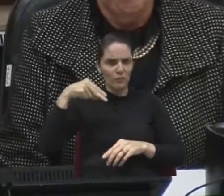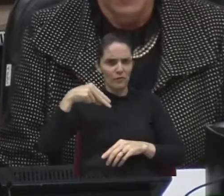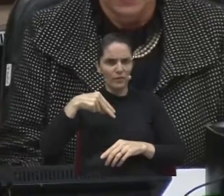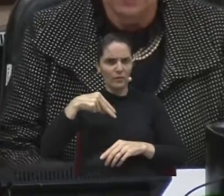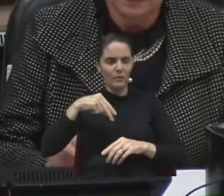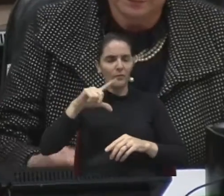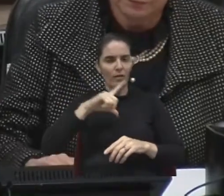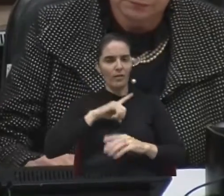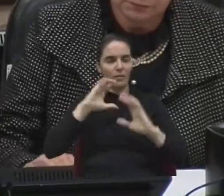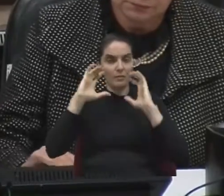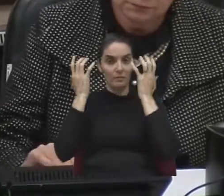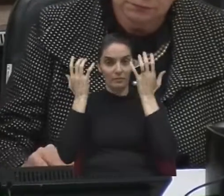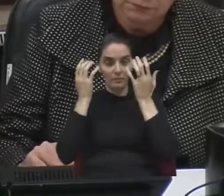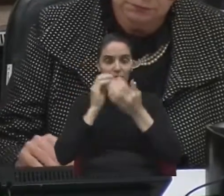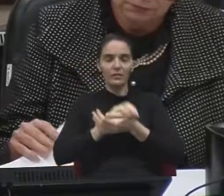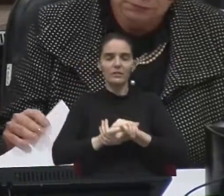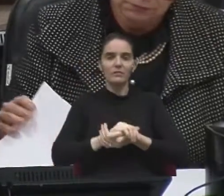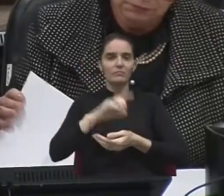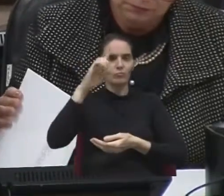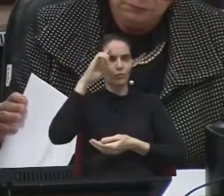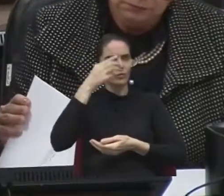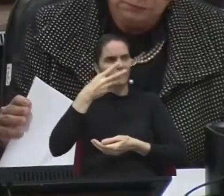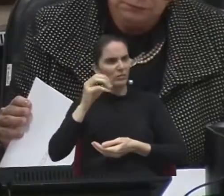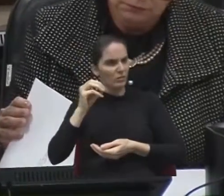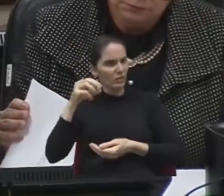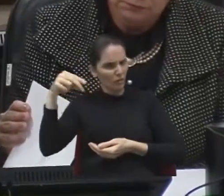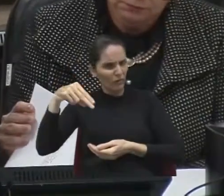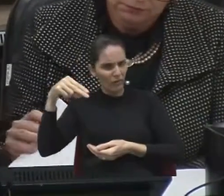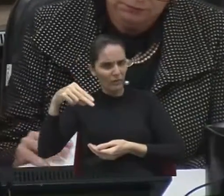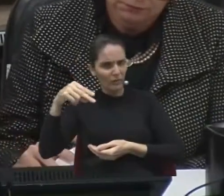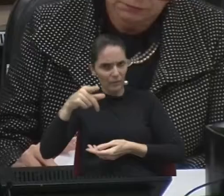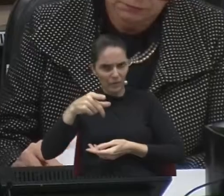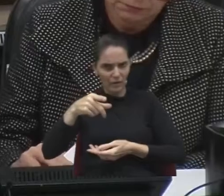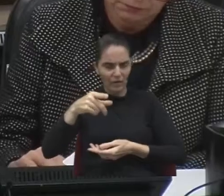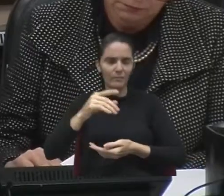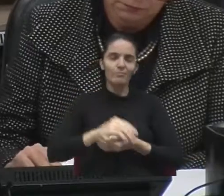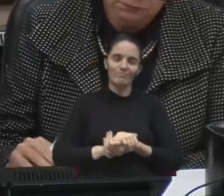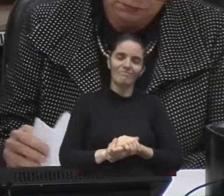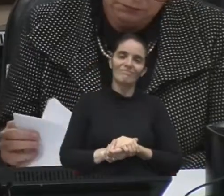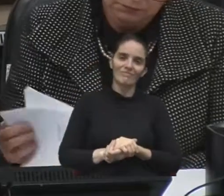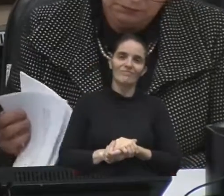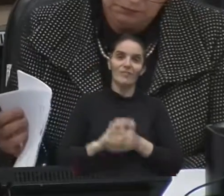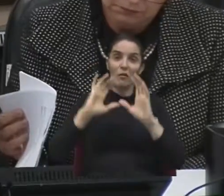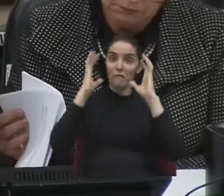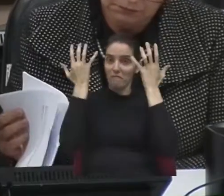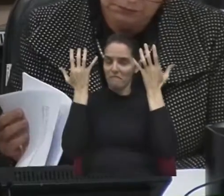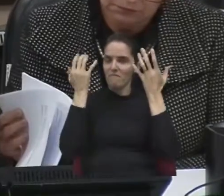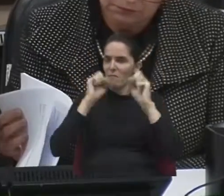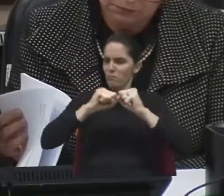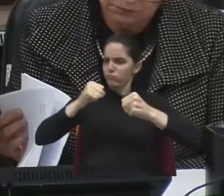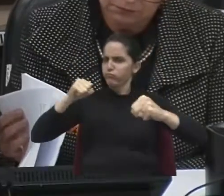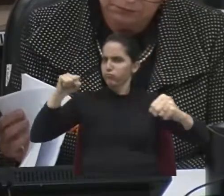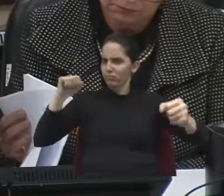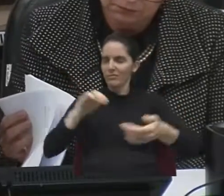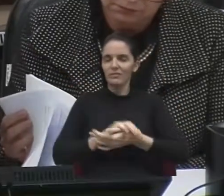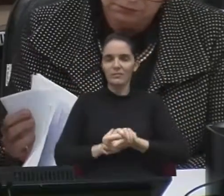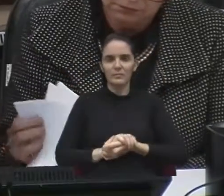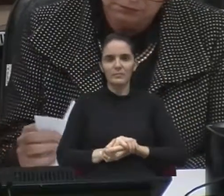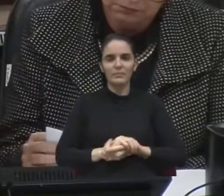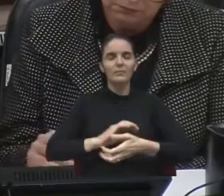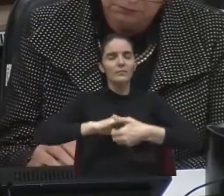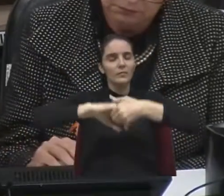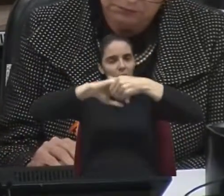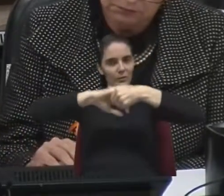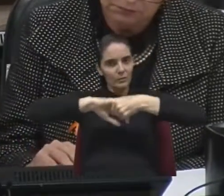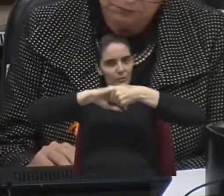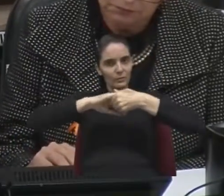Um grande evento, dia 30 de novembro, é isso? Um grande evento aqui na nossa cidade também. É assim, quero parabenizar a toda a associação,